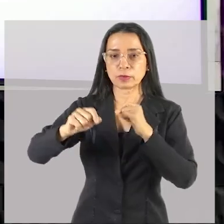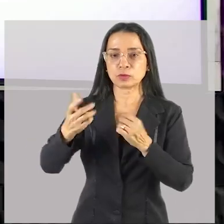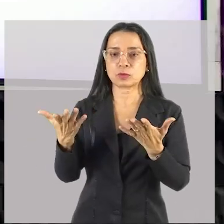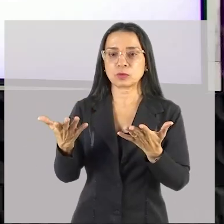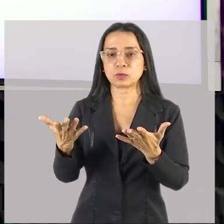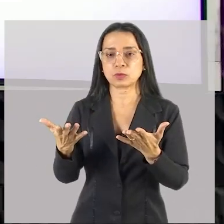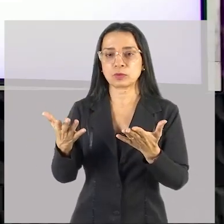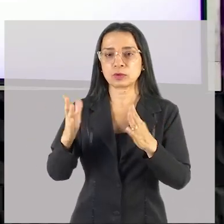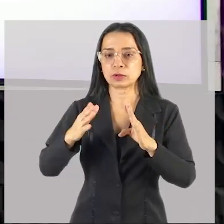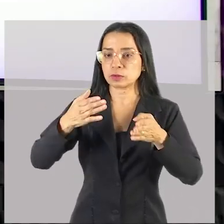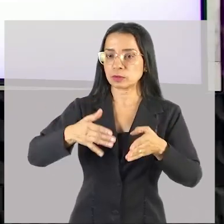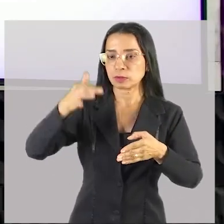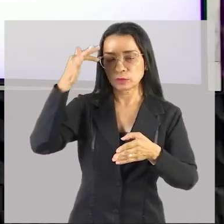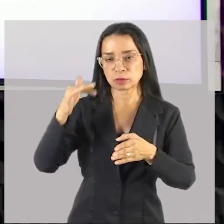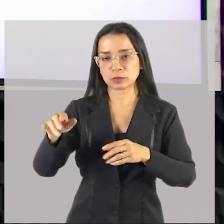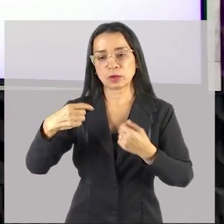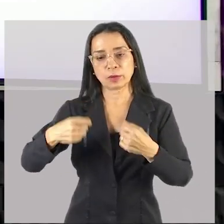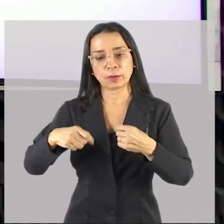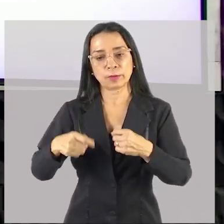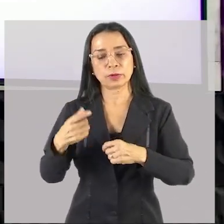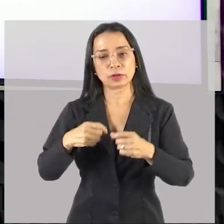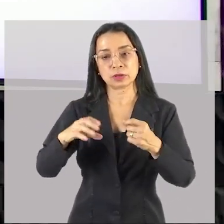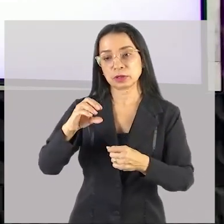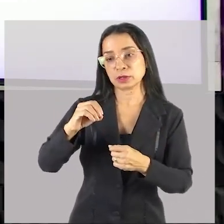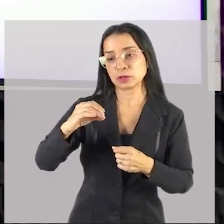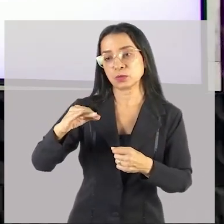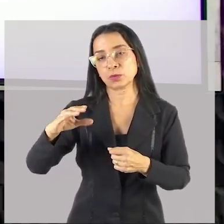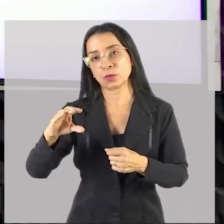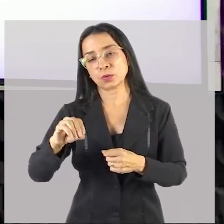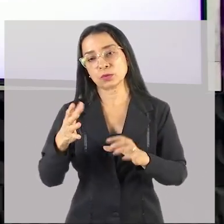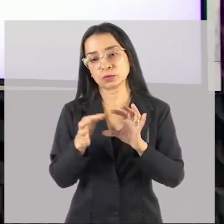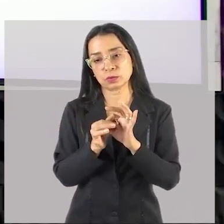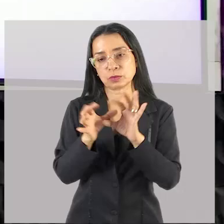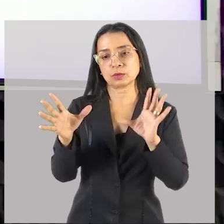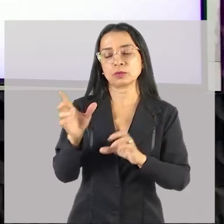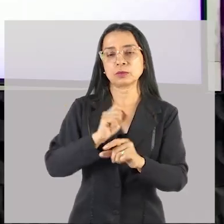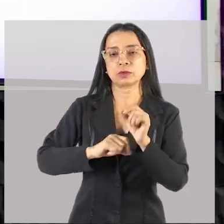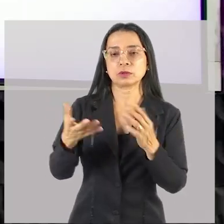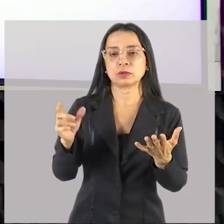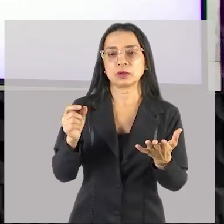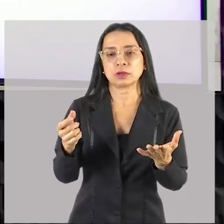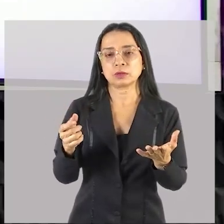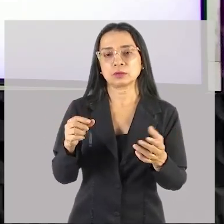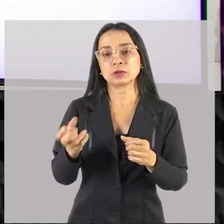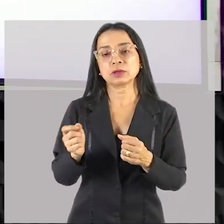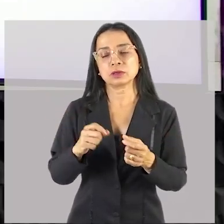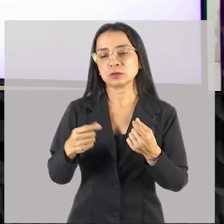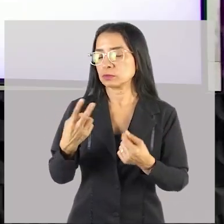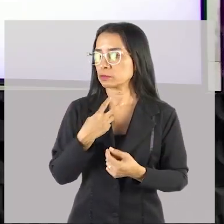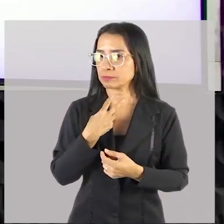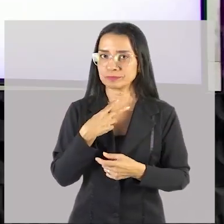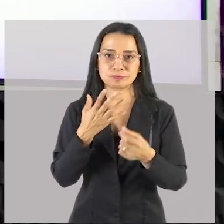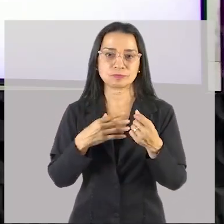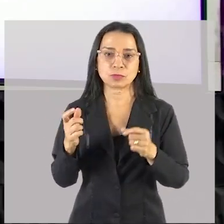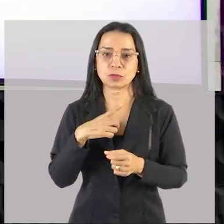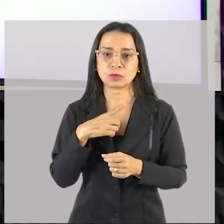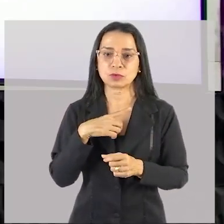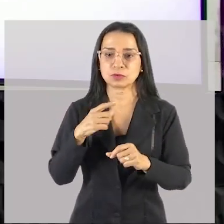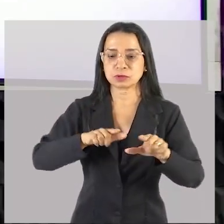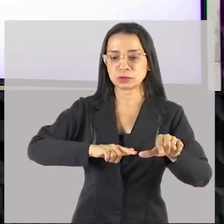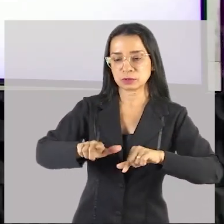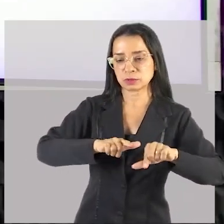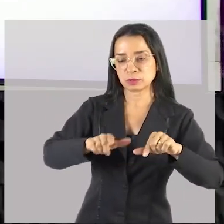Até agora essa questão ela é bem adequada, porque o Aristóteles vai defender, né, que o escravo, né, ele é uma ferramenta,